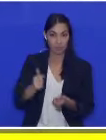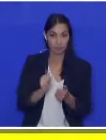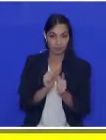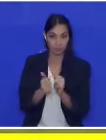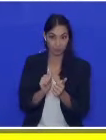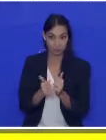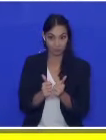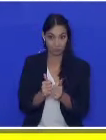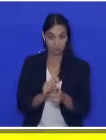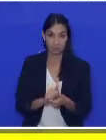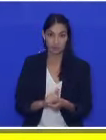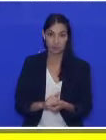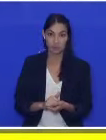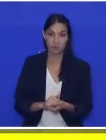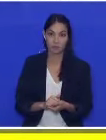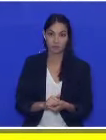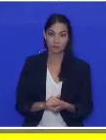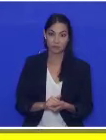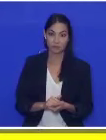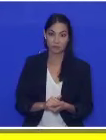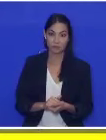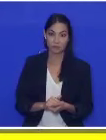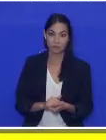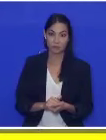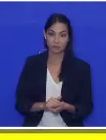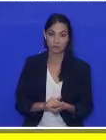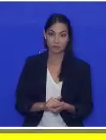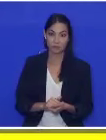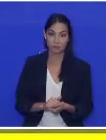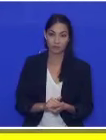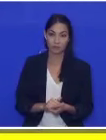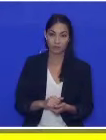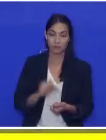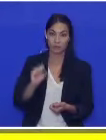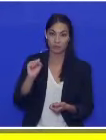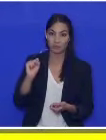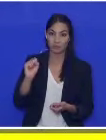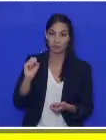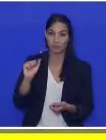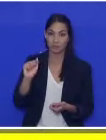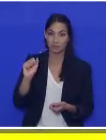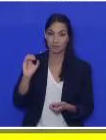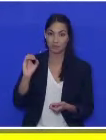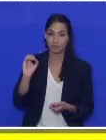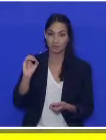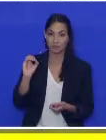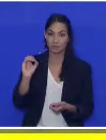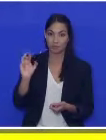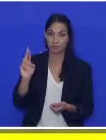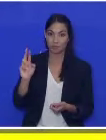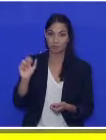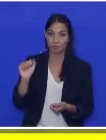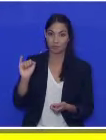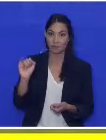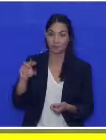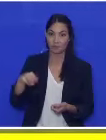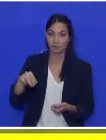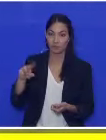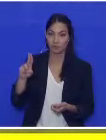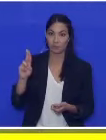67. E o time do coração é São Raimundo do Amazonas.